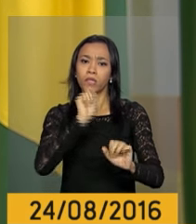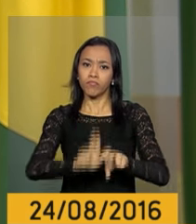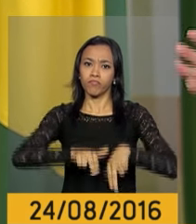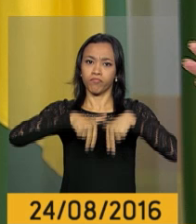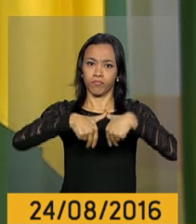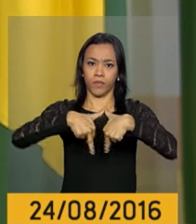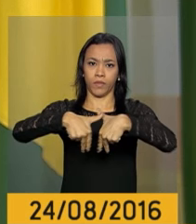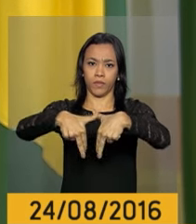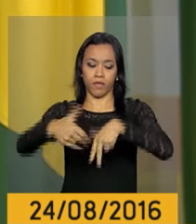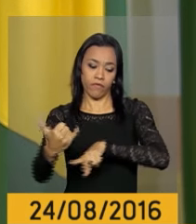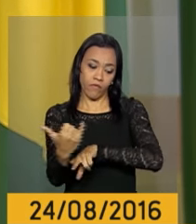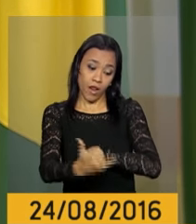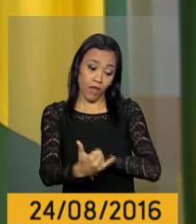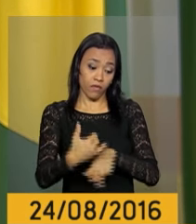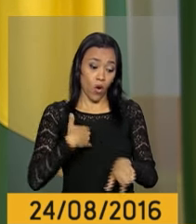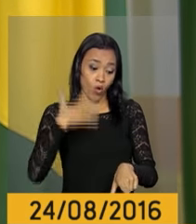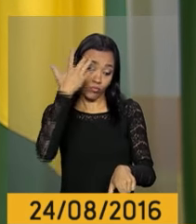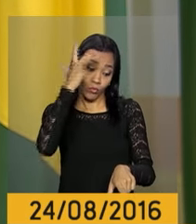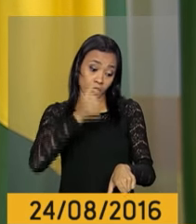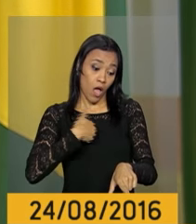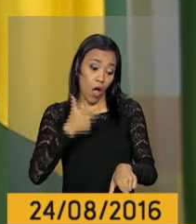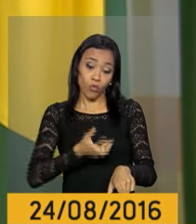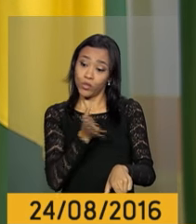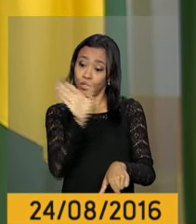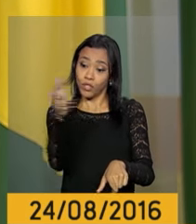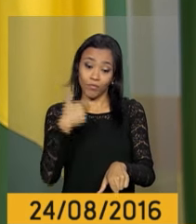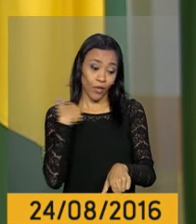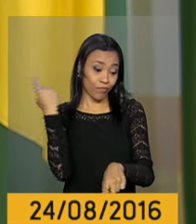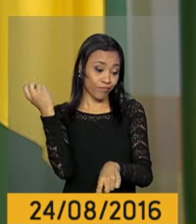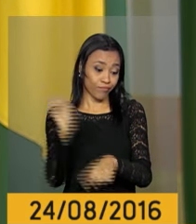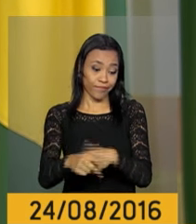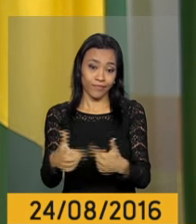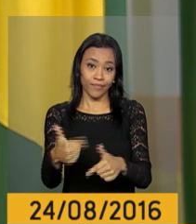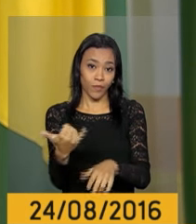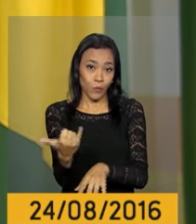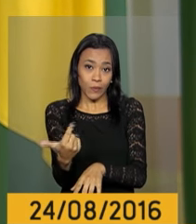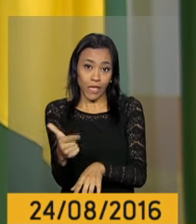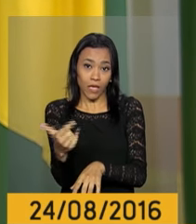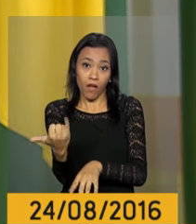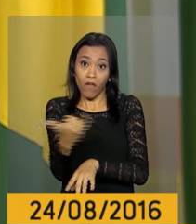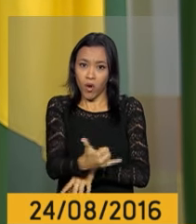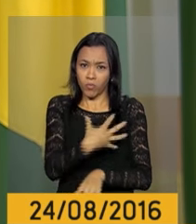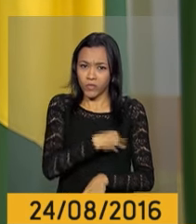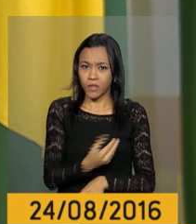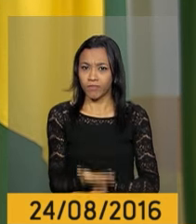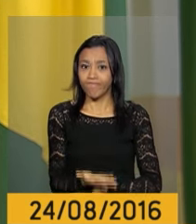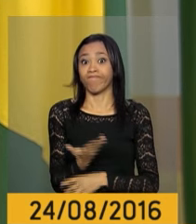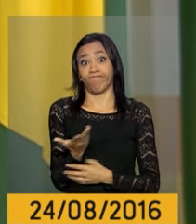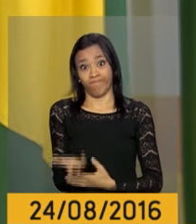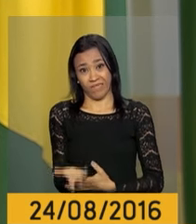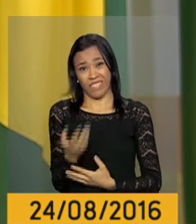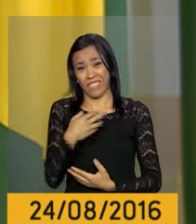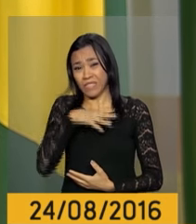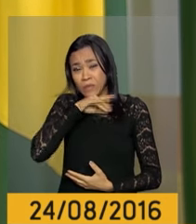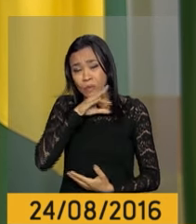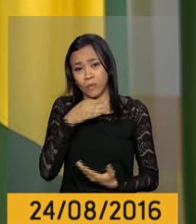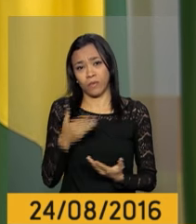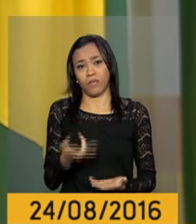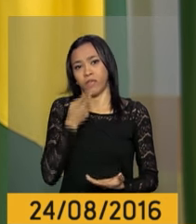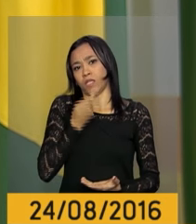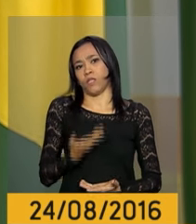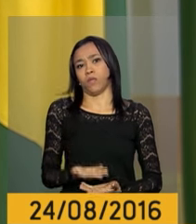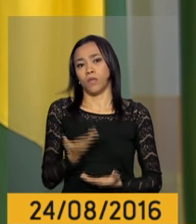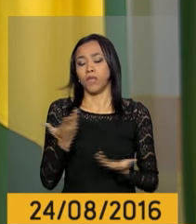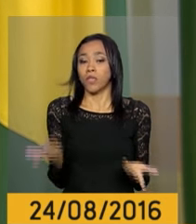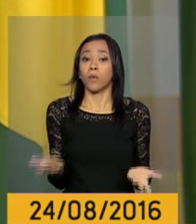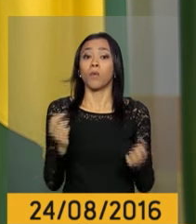diziam para os filhos que não tinham para onde ir porque não tinham emprego. Não há coisa mais indigna do que isto. Então o emprego